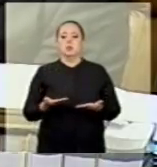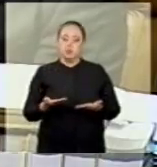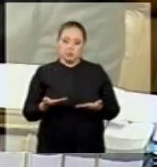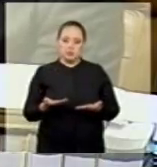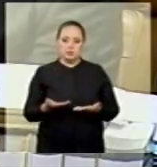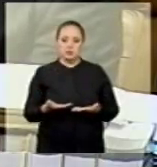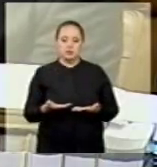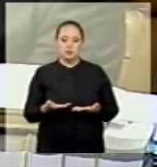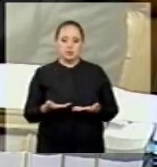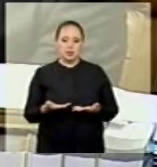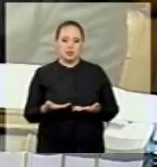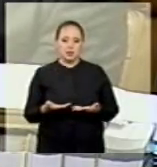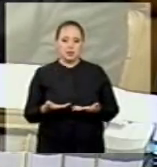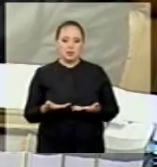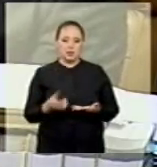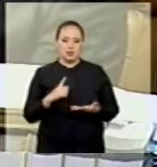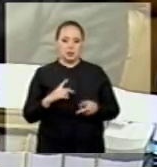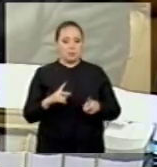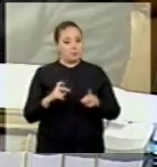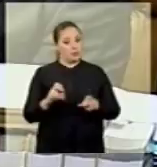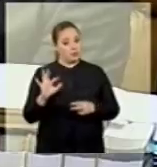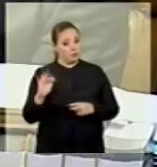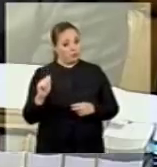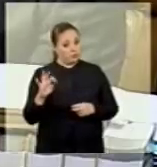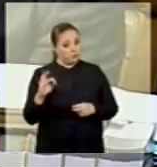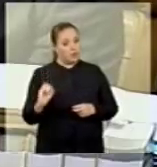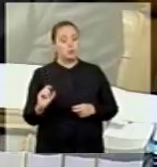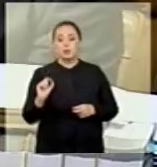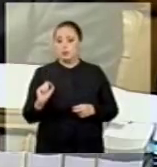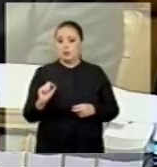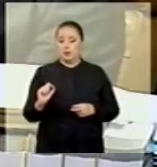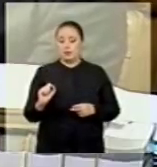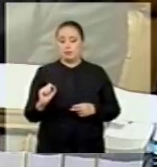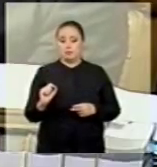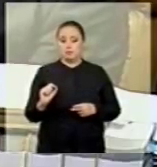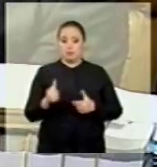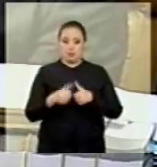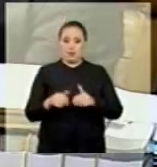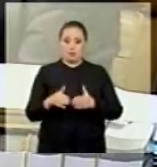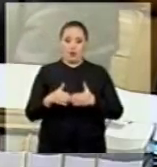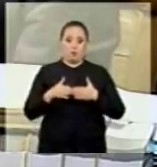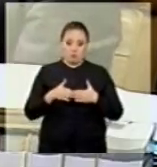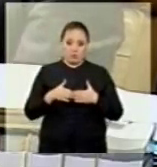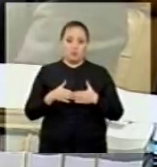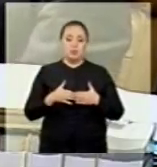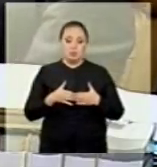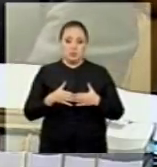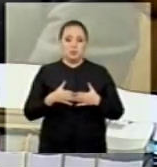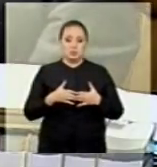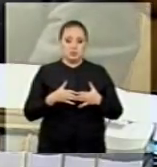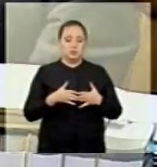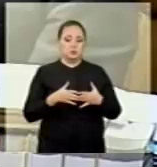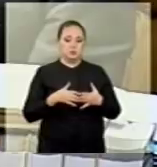tendo em vista o fato de que ele estava licenciado e